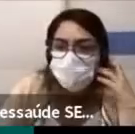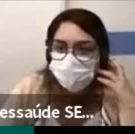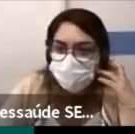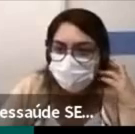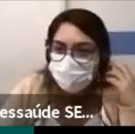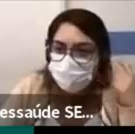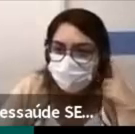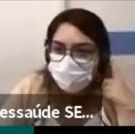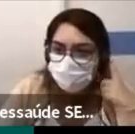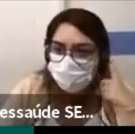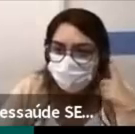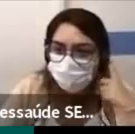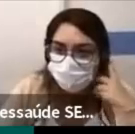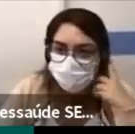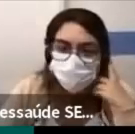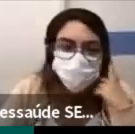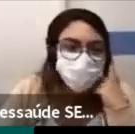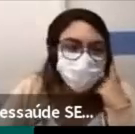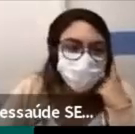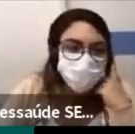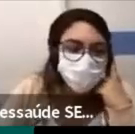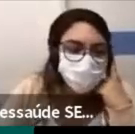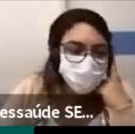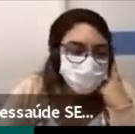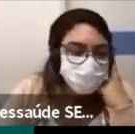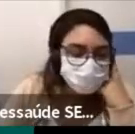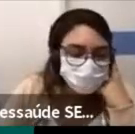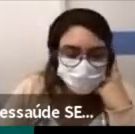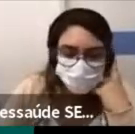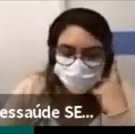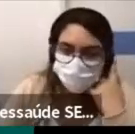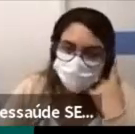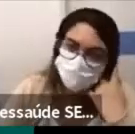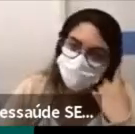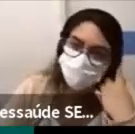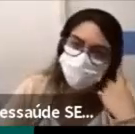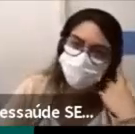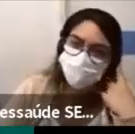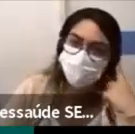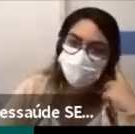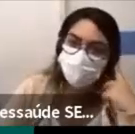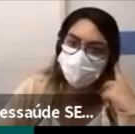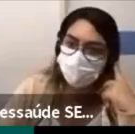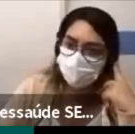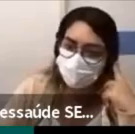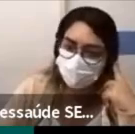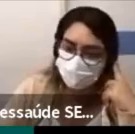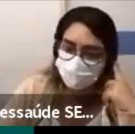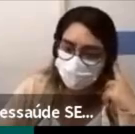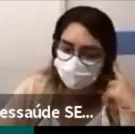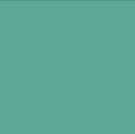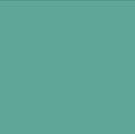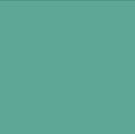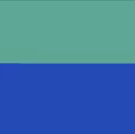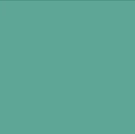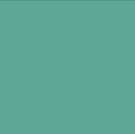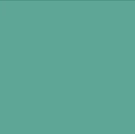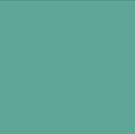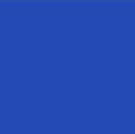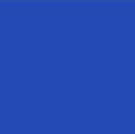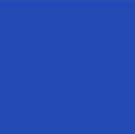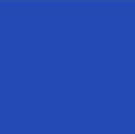então, agradecemos a participação de todos e estamos encerrando nossa live palestra de hoje. Muito obrigada pela participação.